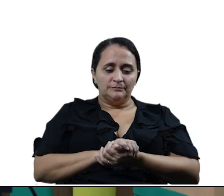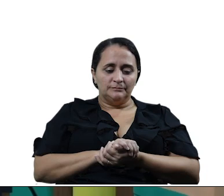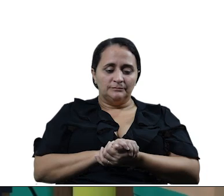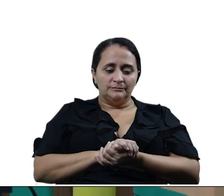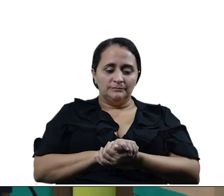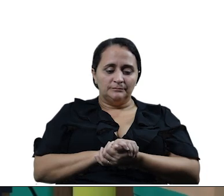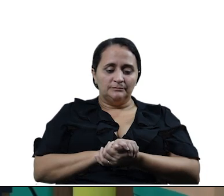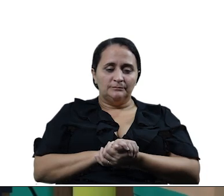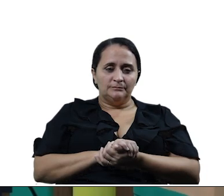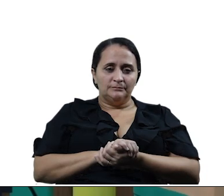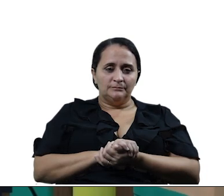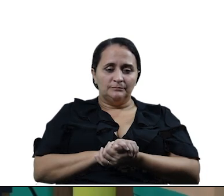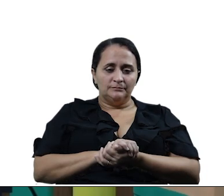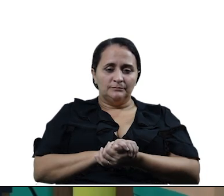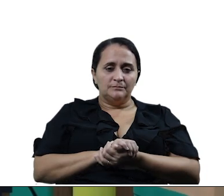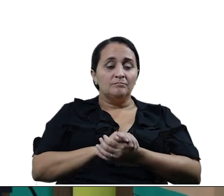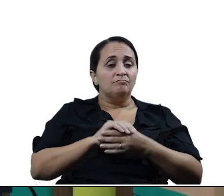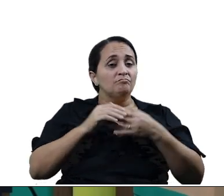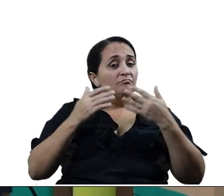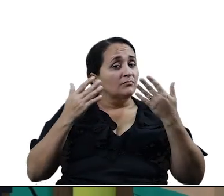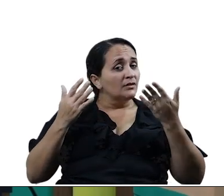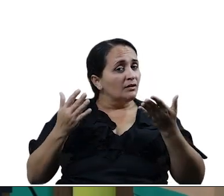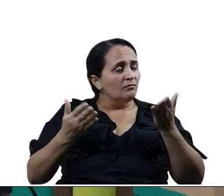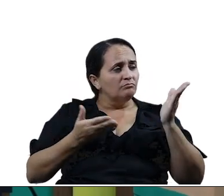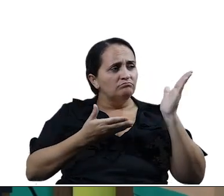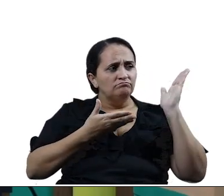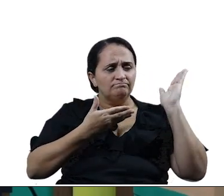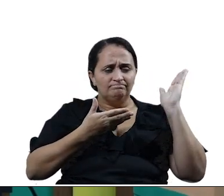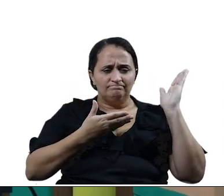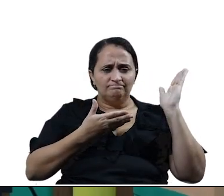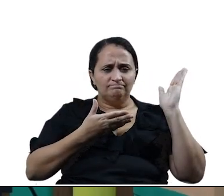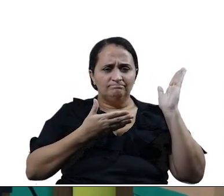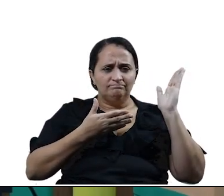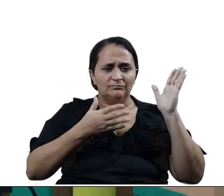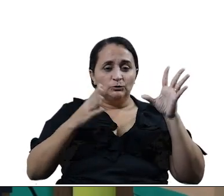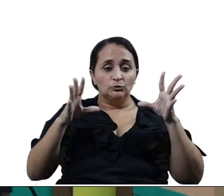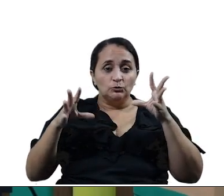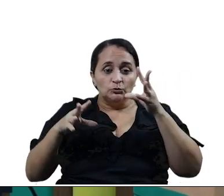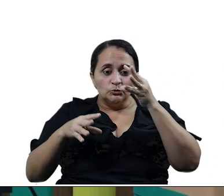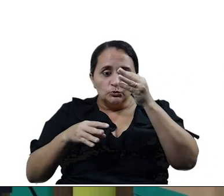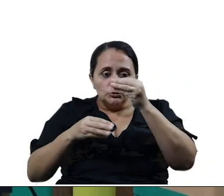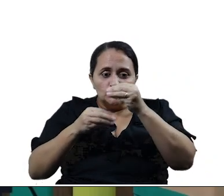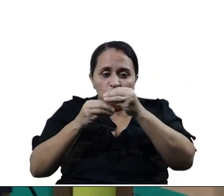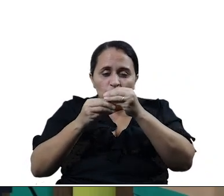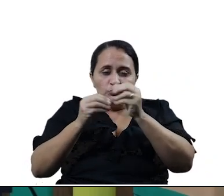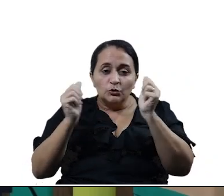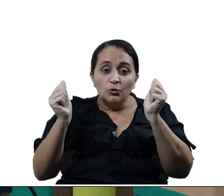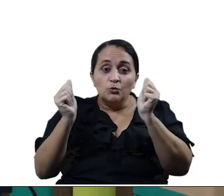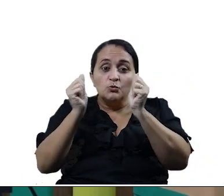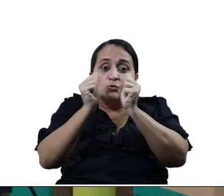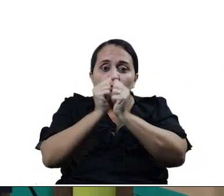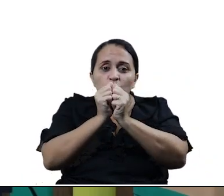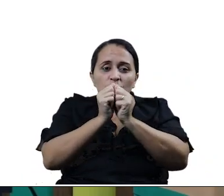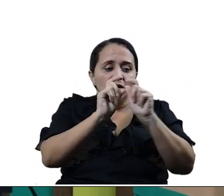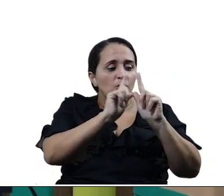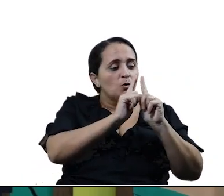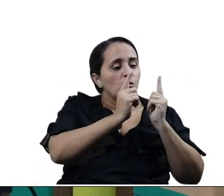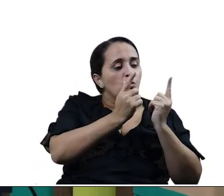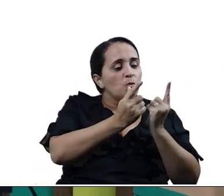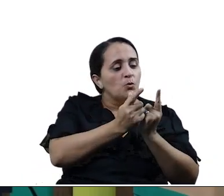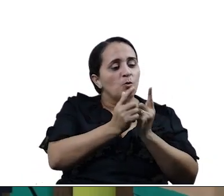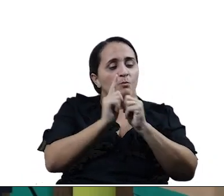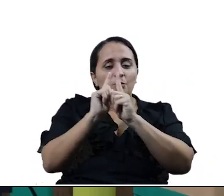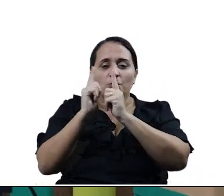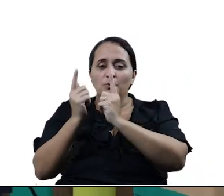0,95. Eu estou agrupando valores para a gente facilitar a conta, tá bom? E aqui?